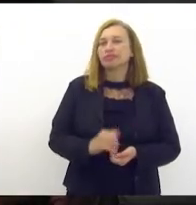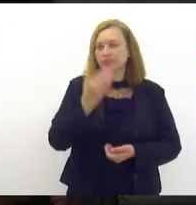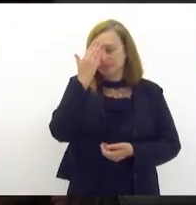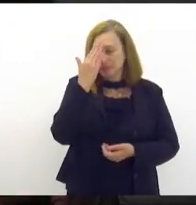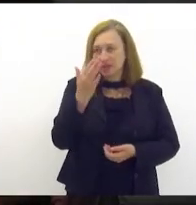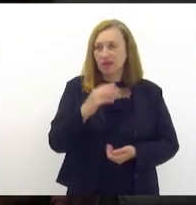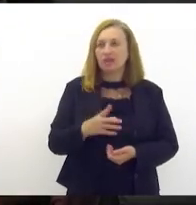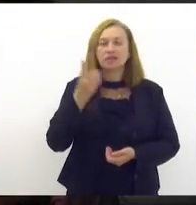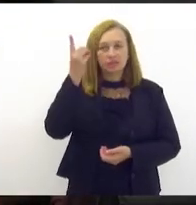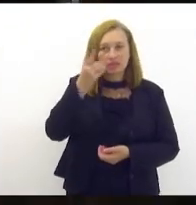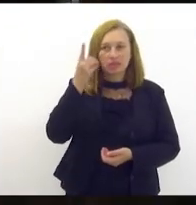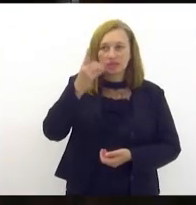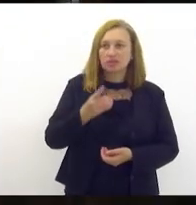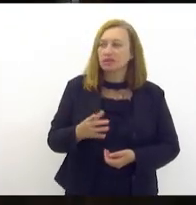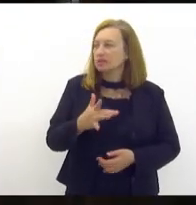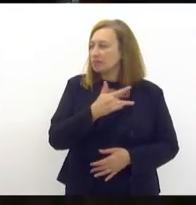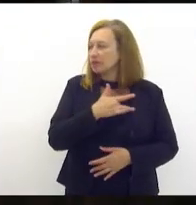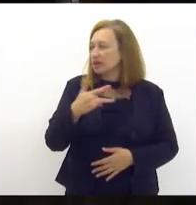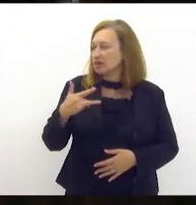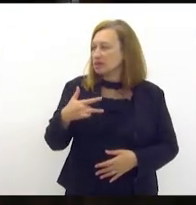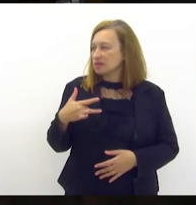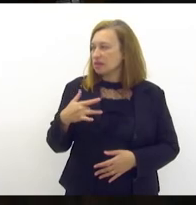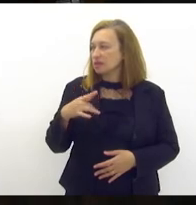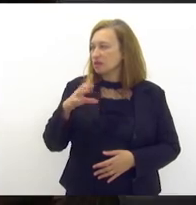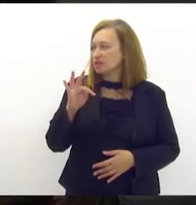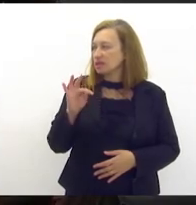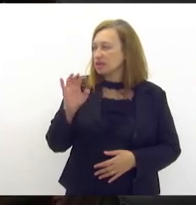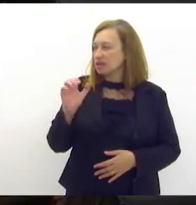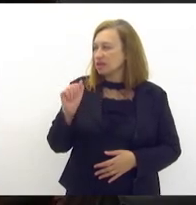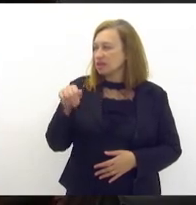Obrigado, meu nobre deputado. Pela saúde, Tandy Vieira.